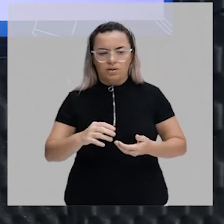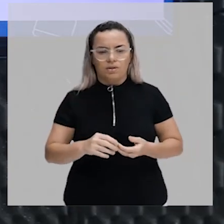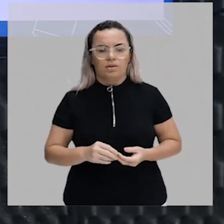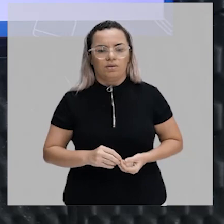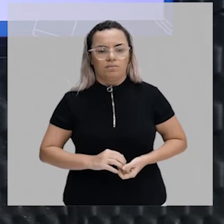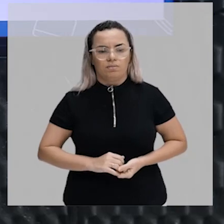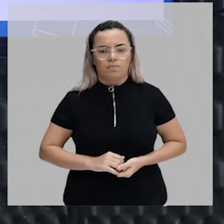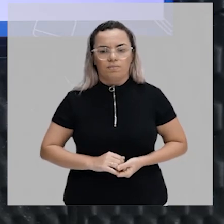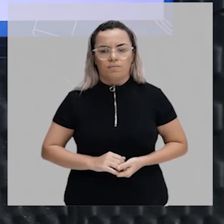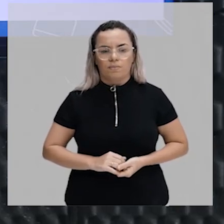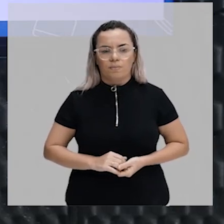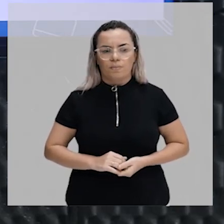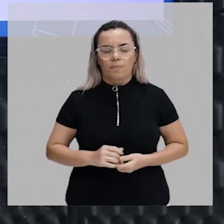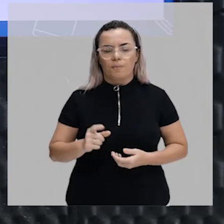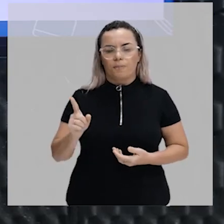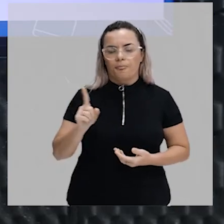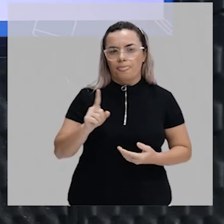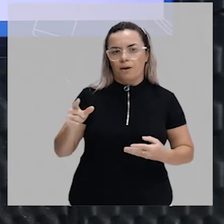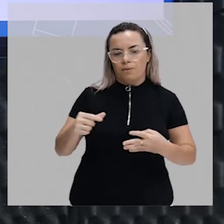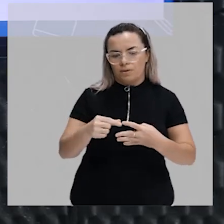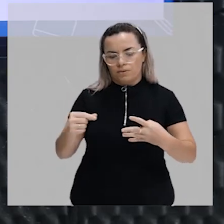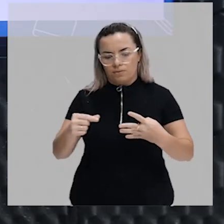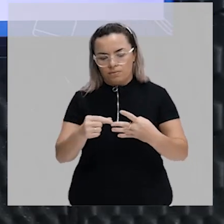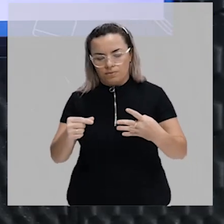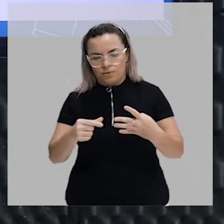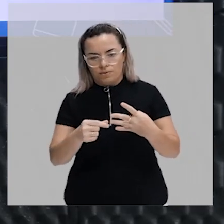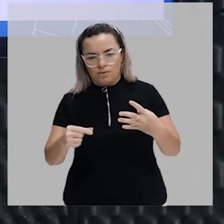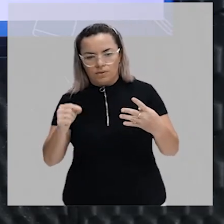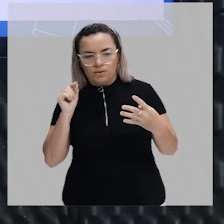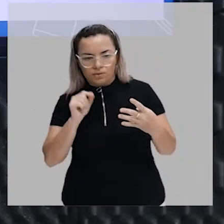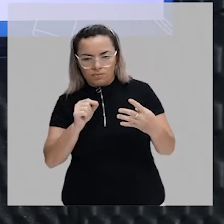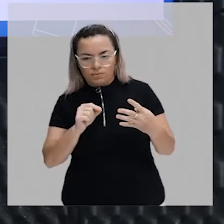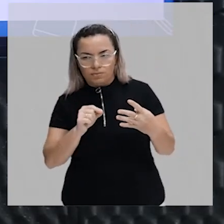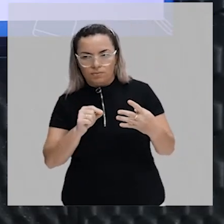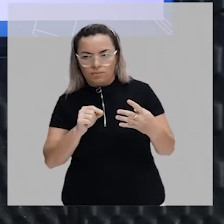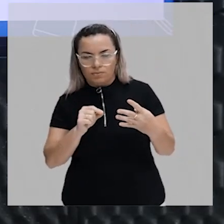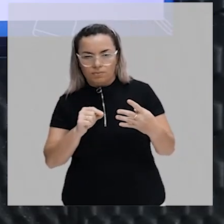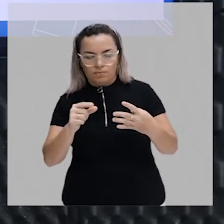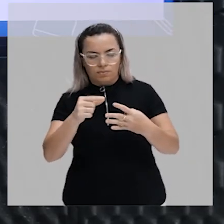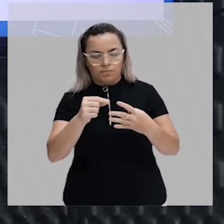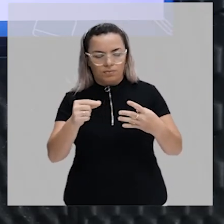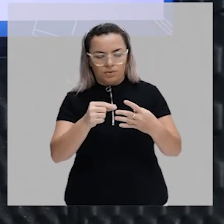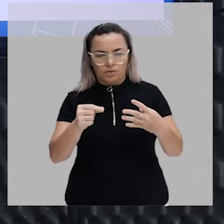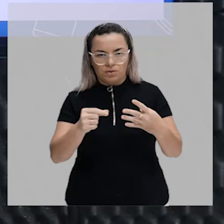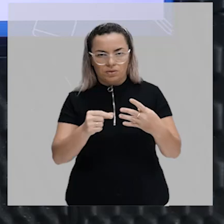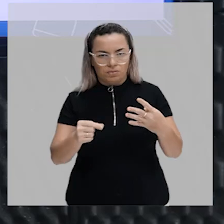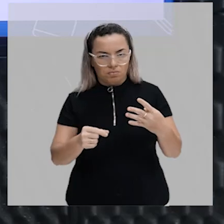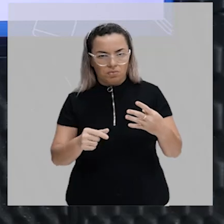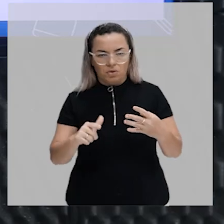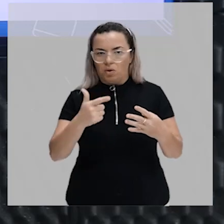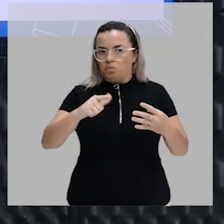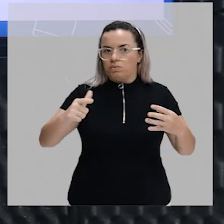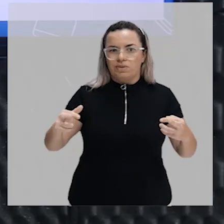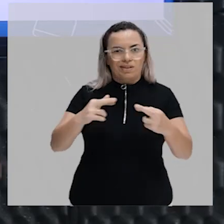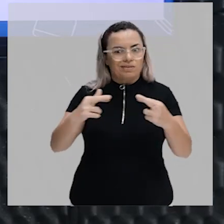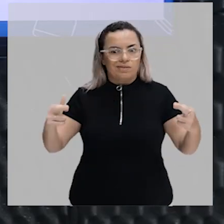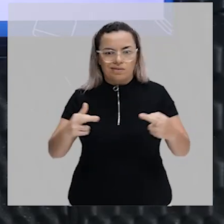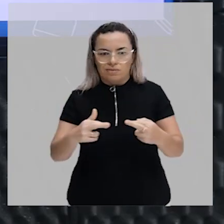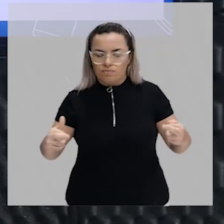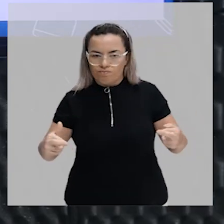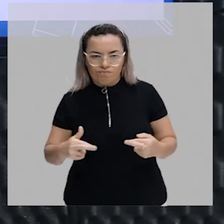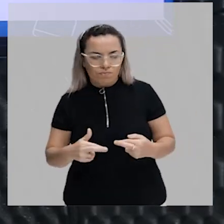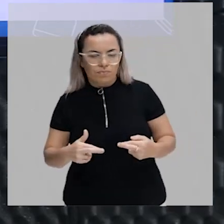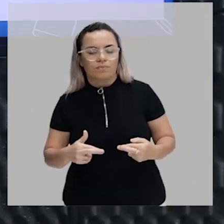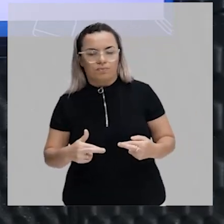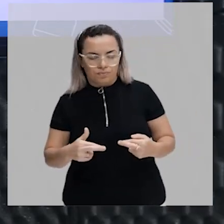Não apresentam versos brancos e livres. Você percebeu que não tem rima? Então, dá